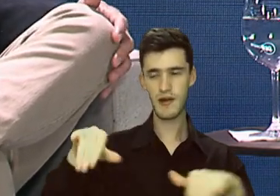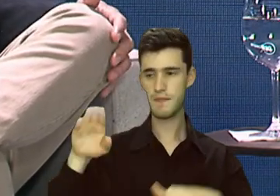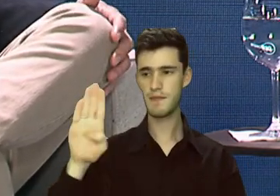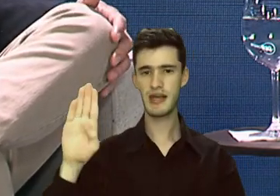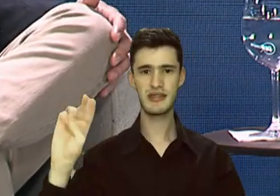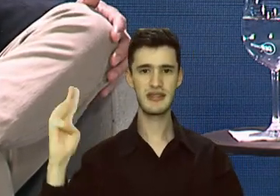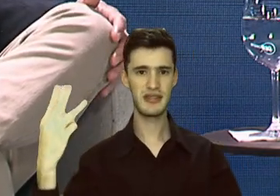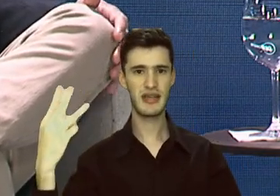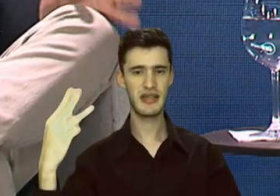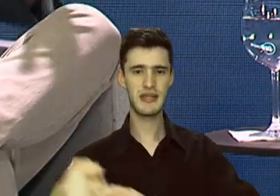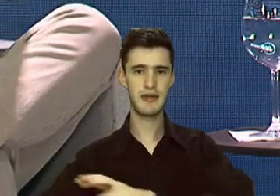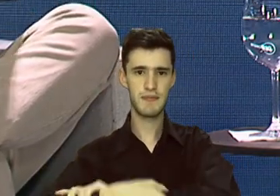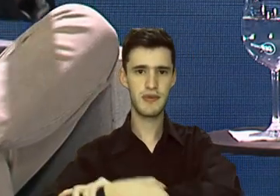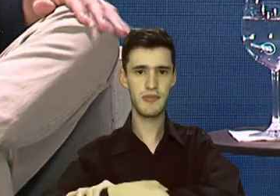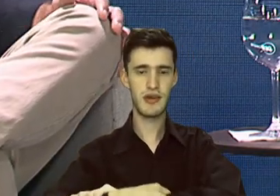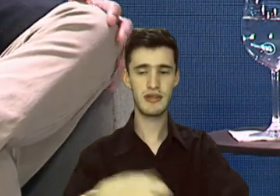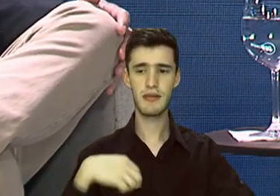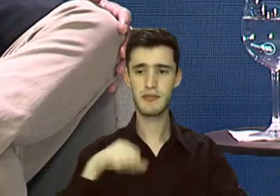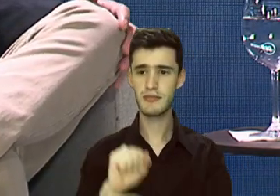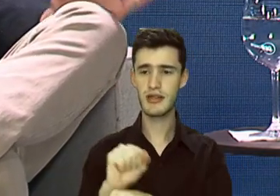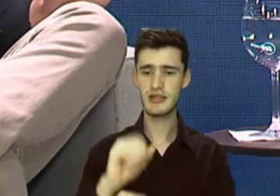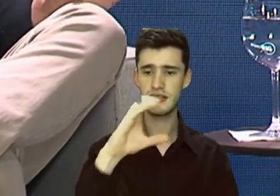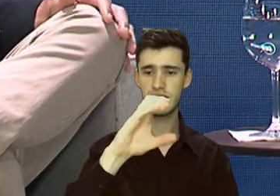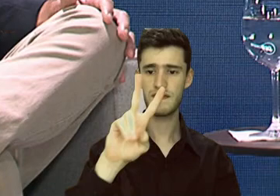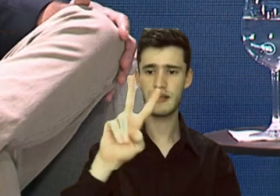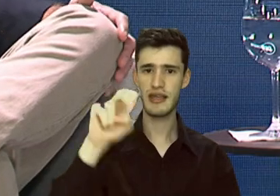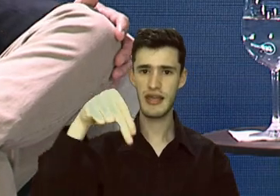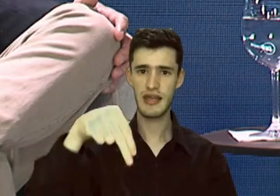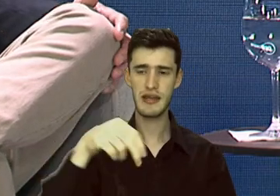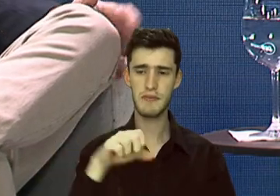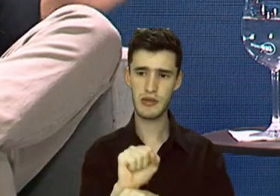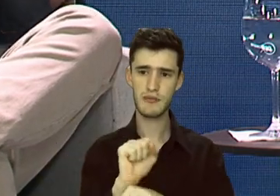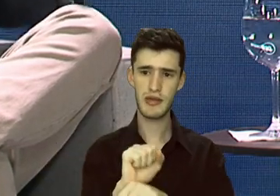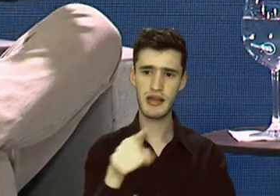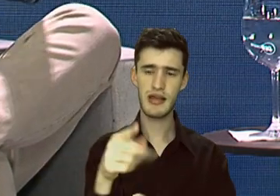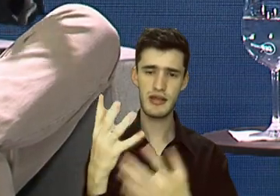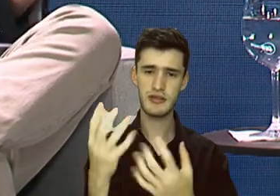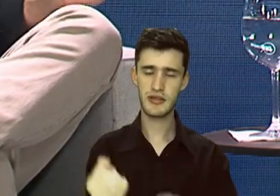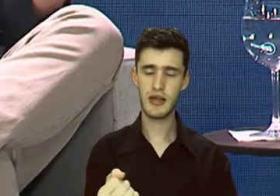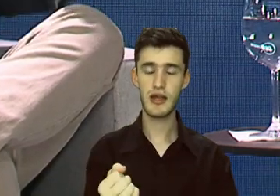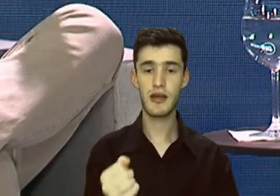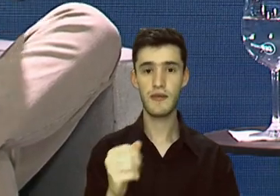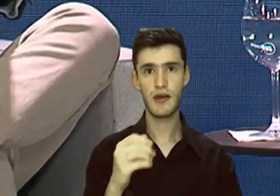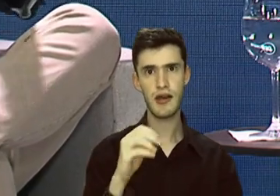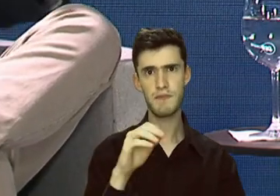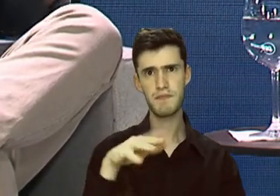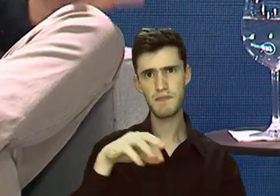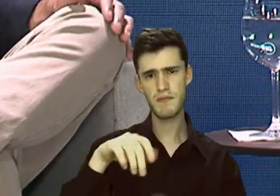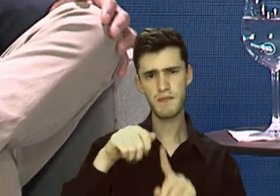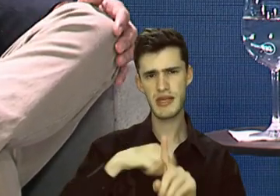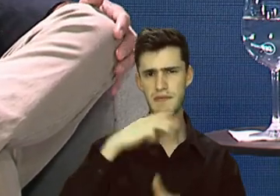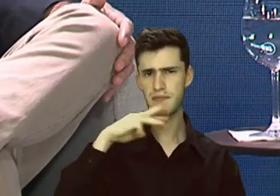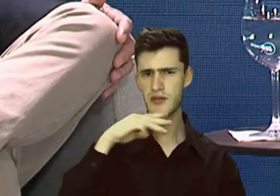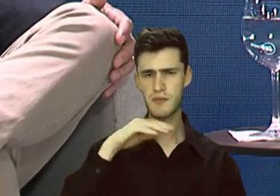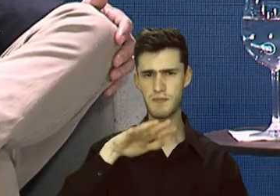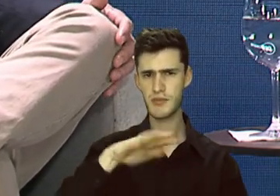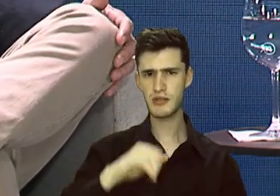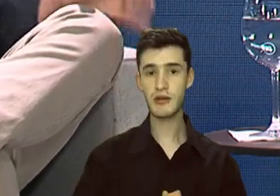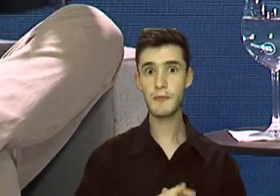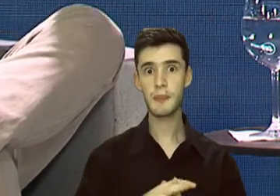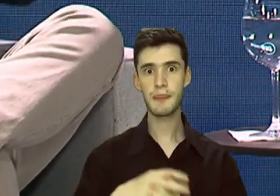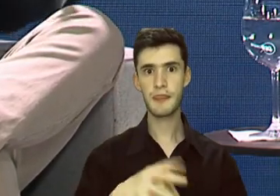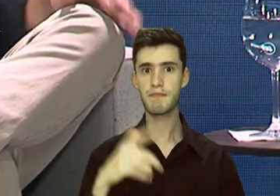da da aprovação da cvm que deve acontecer agora em março mas que a gente conseguiu cumprir o ciclo dois anos depois do planejado